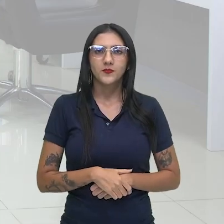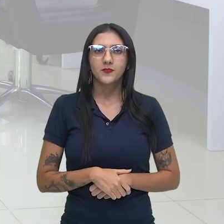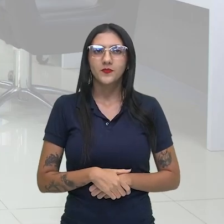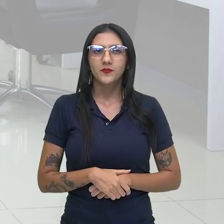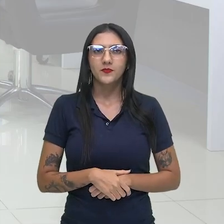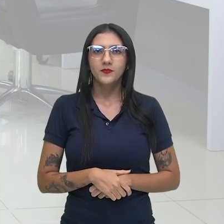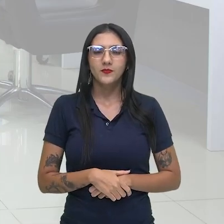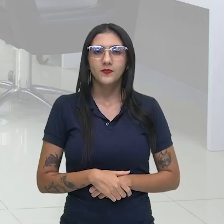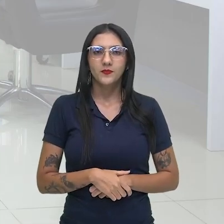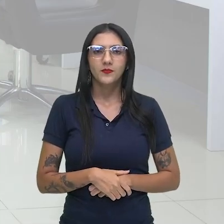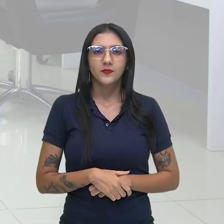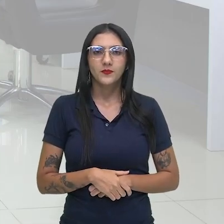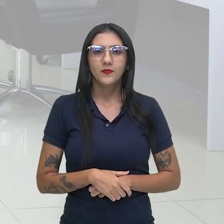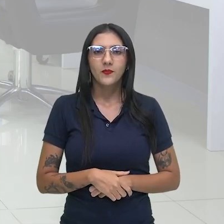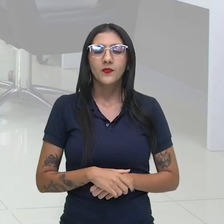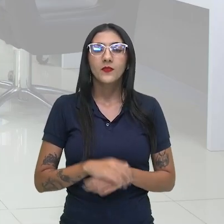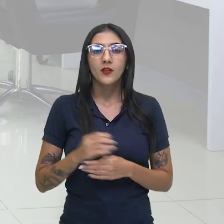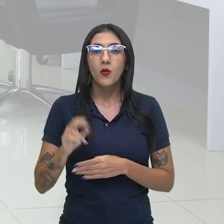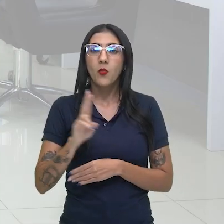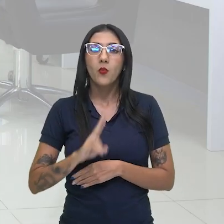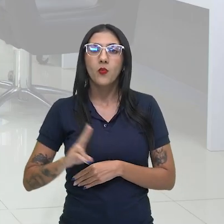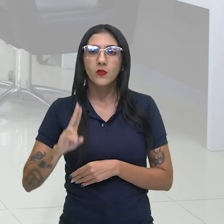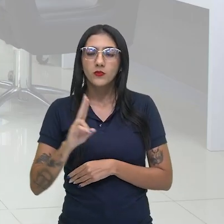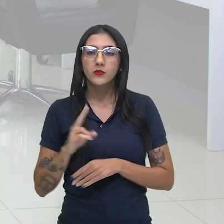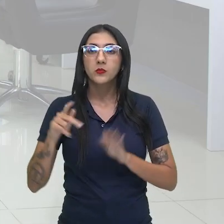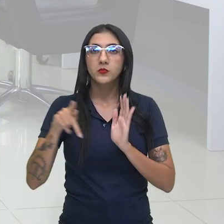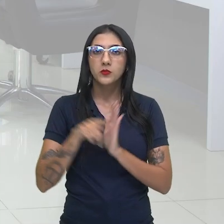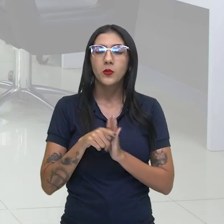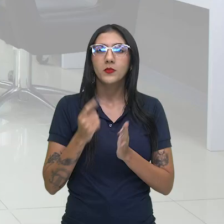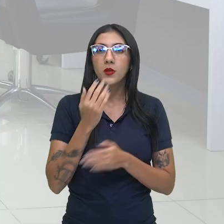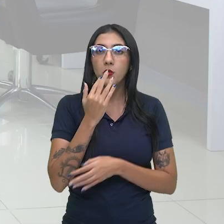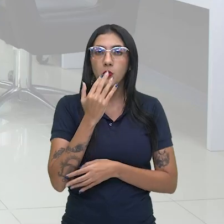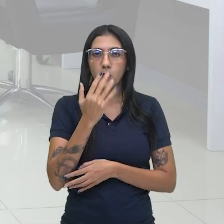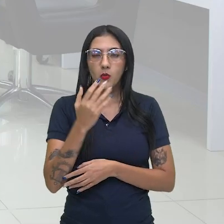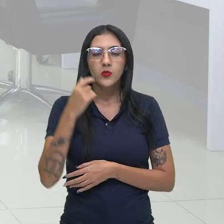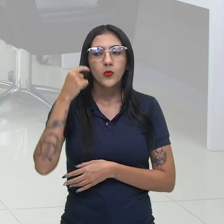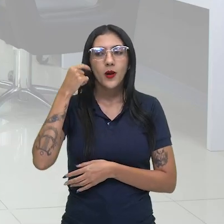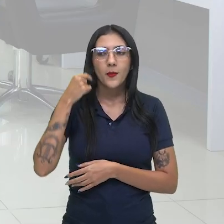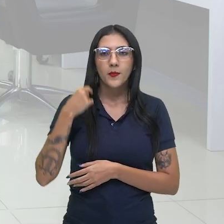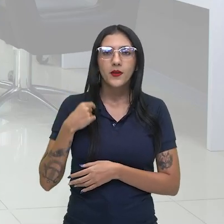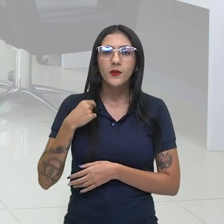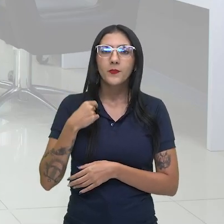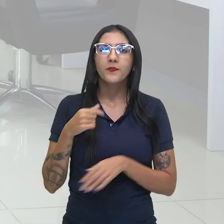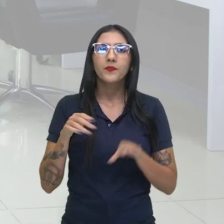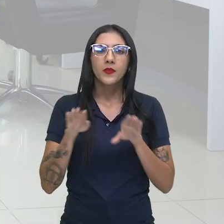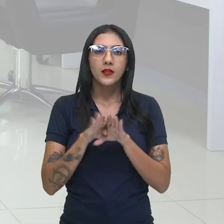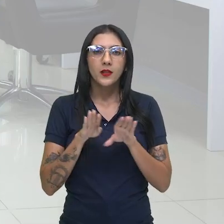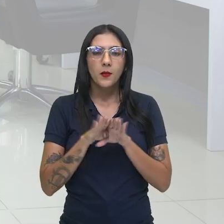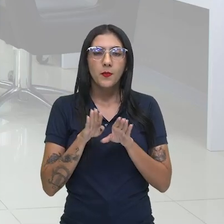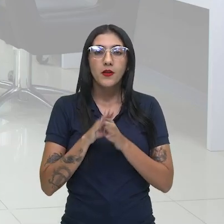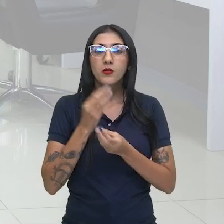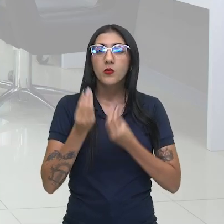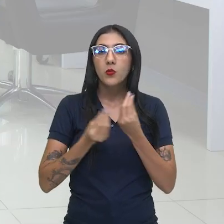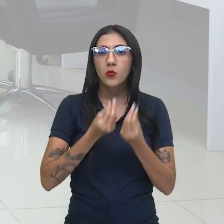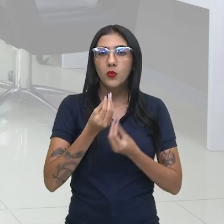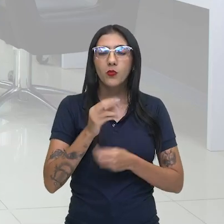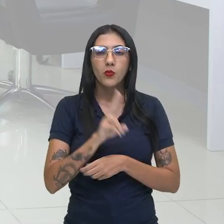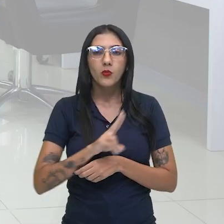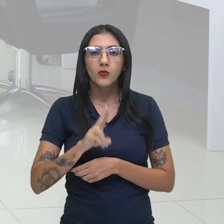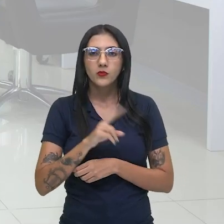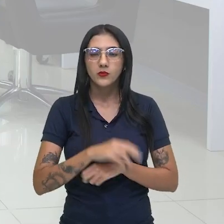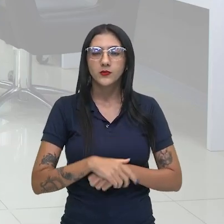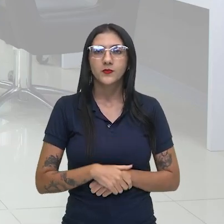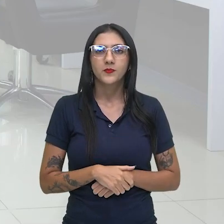O uso da química vai da aplicação da cor ao processamento.